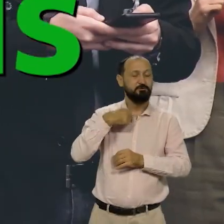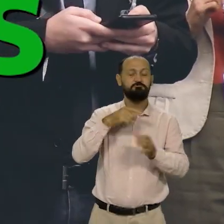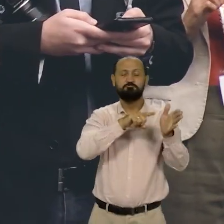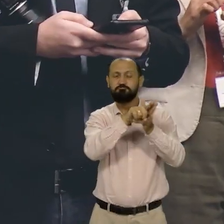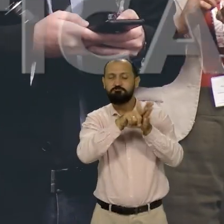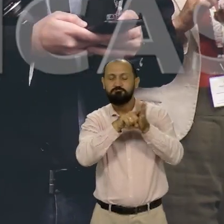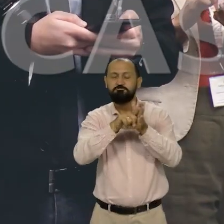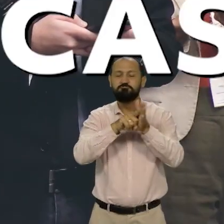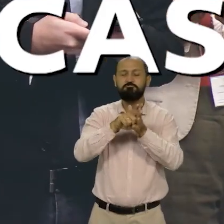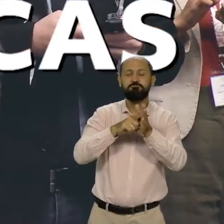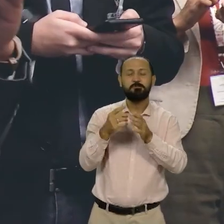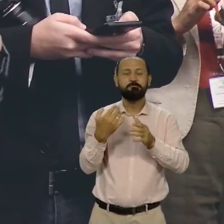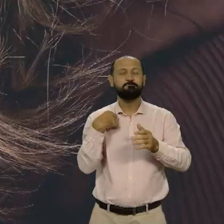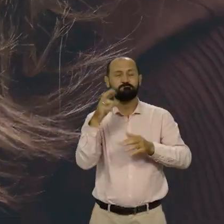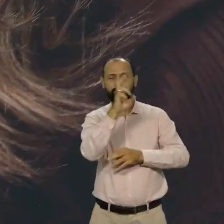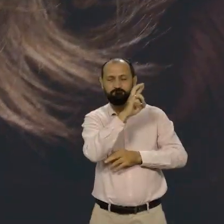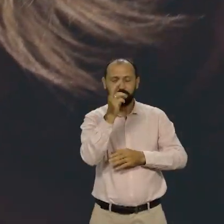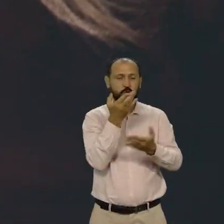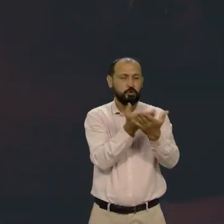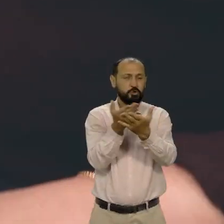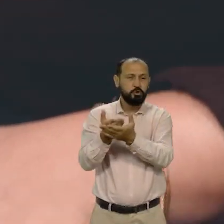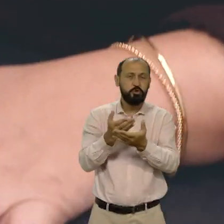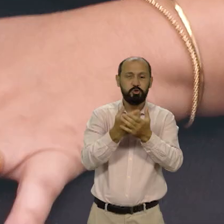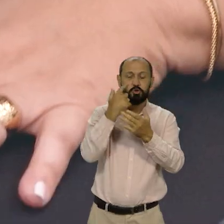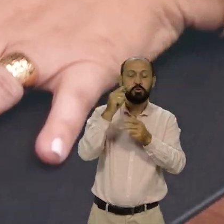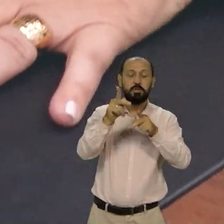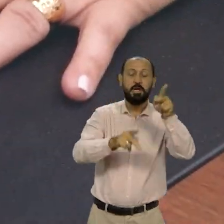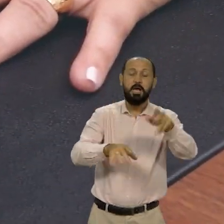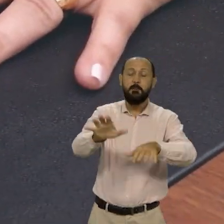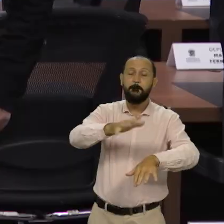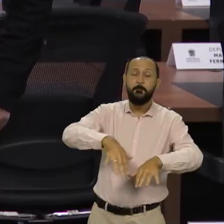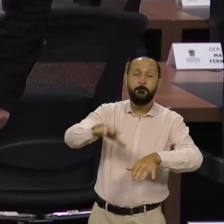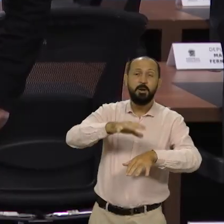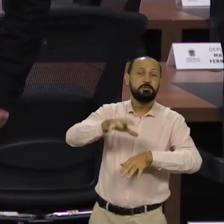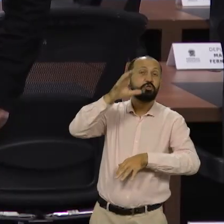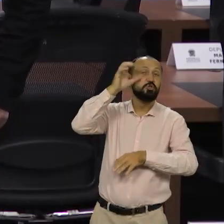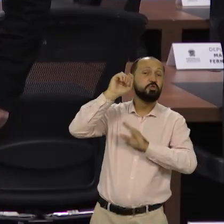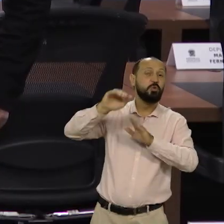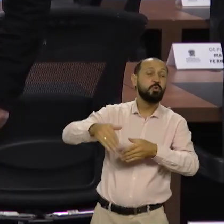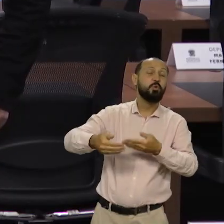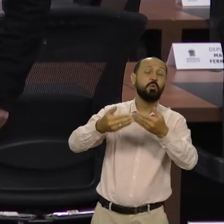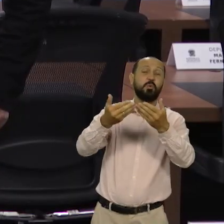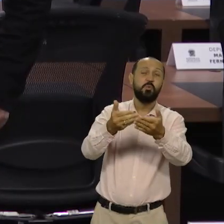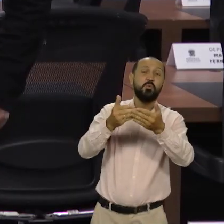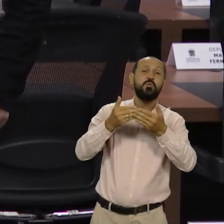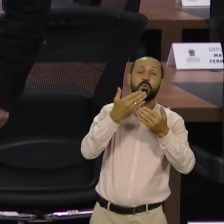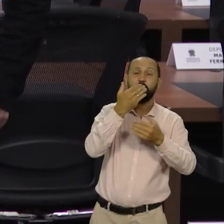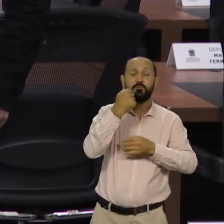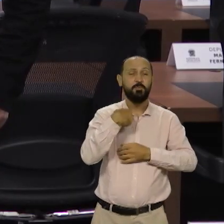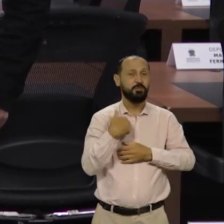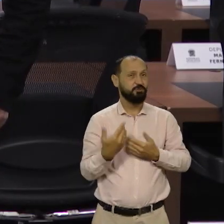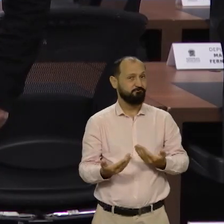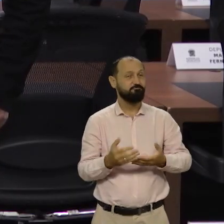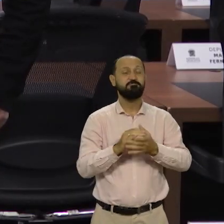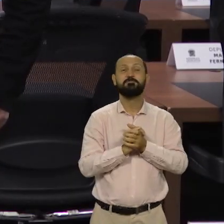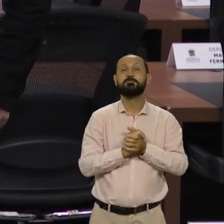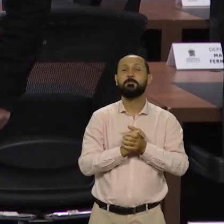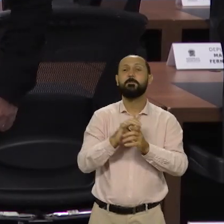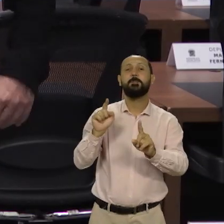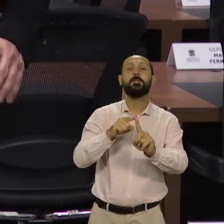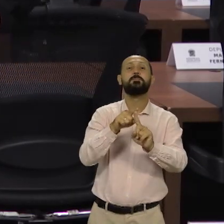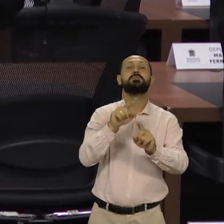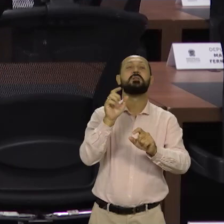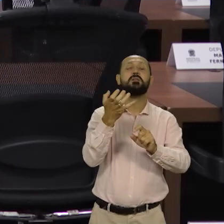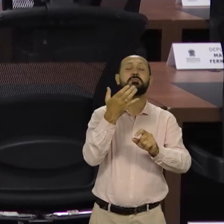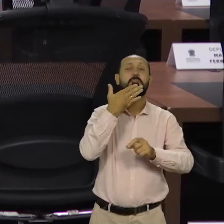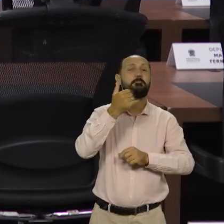deputados investigam, pesquisam, estudam e ouvem os representantes de cada setor sobre as pautas apresentadas.